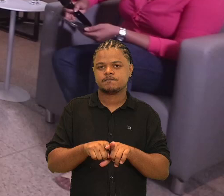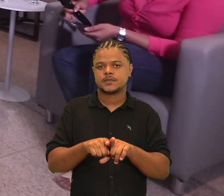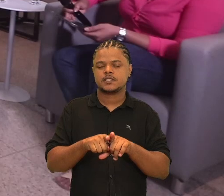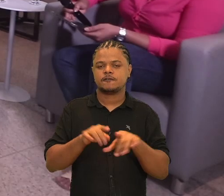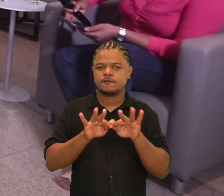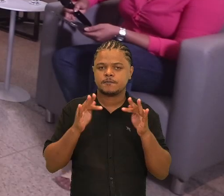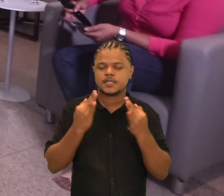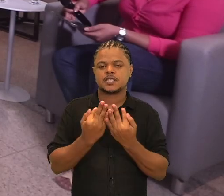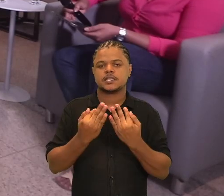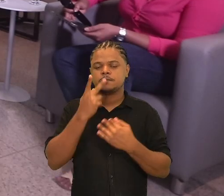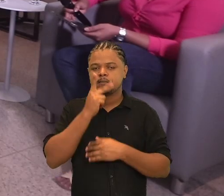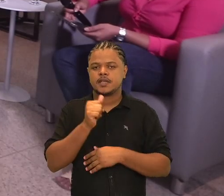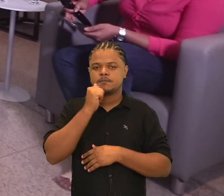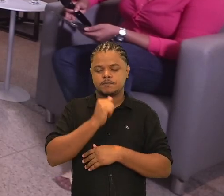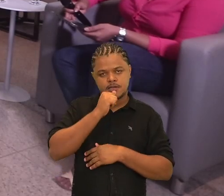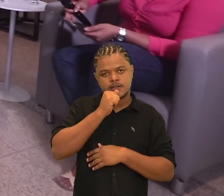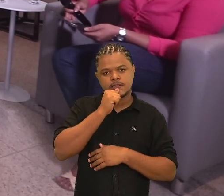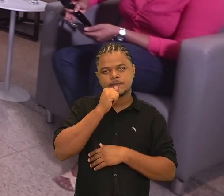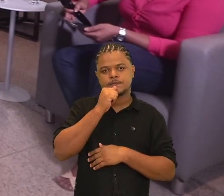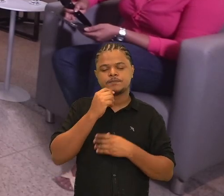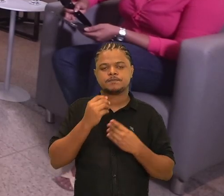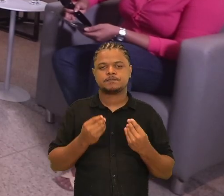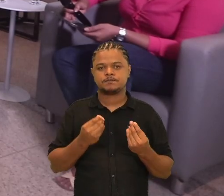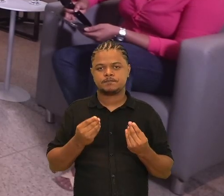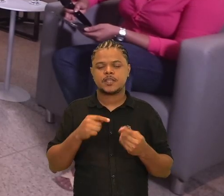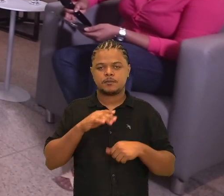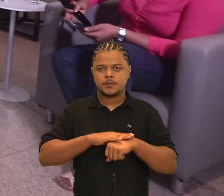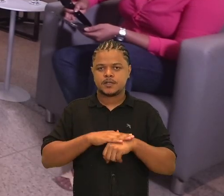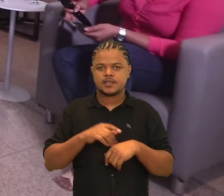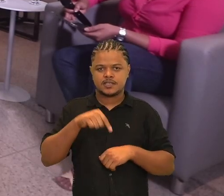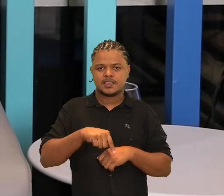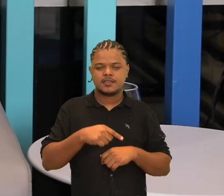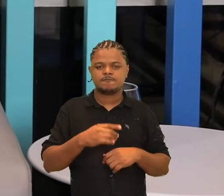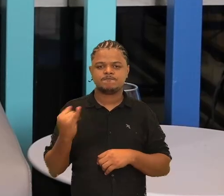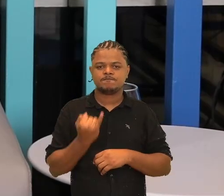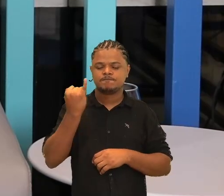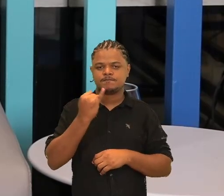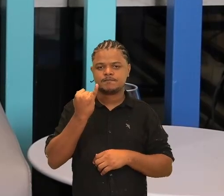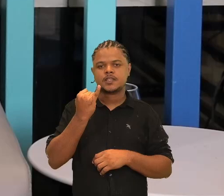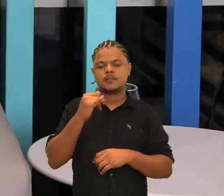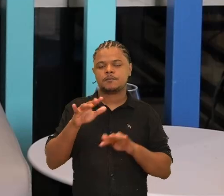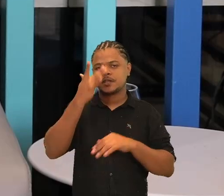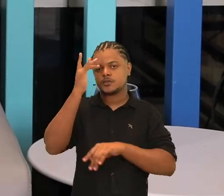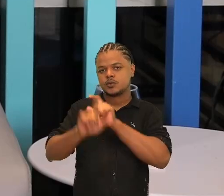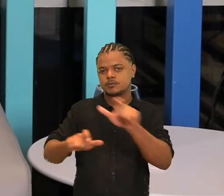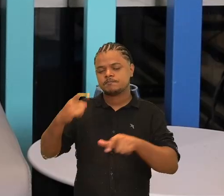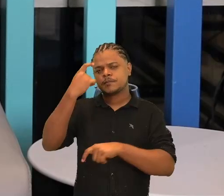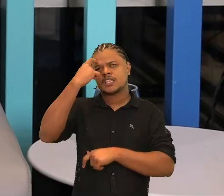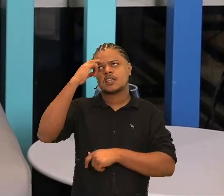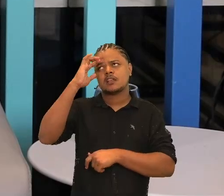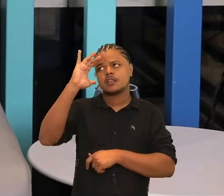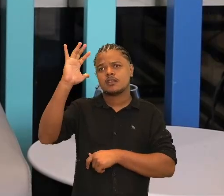as famílias, os pais. E esse momento aqui ele é essencial para que as pessoas pensem,